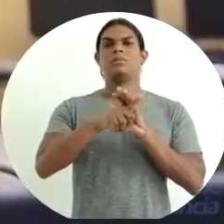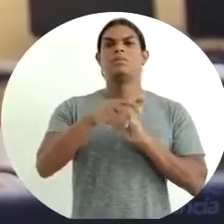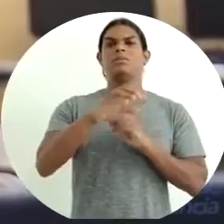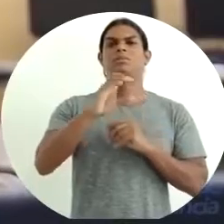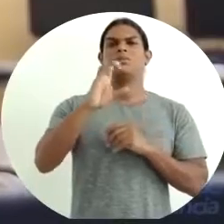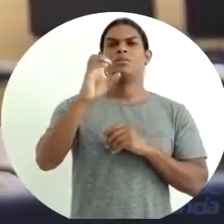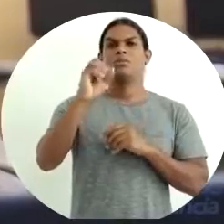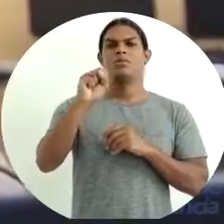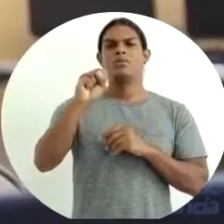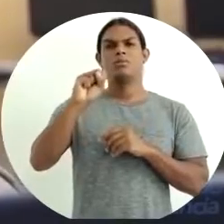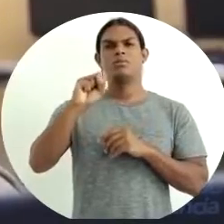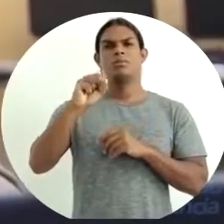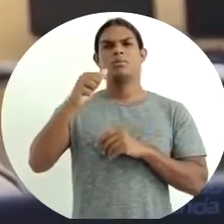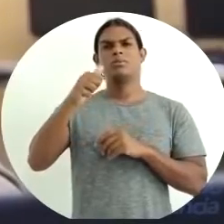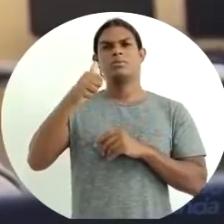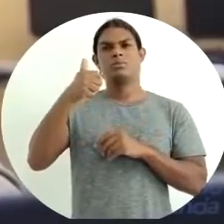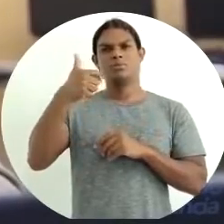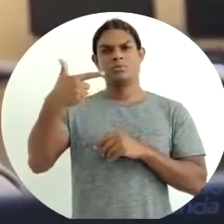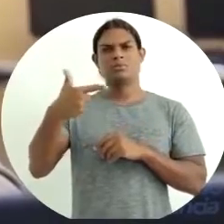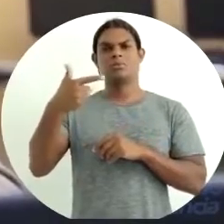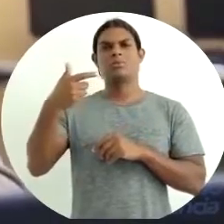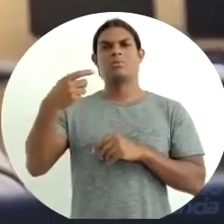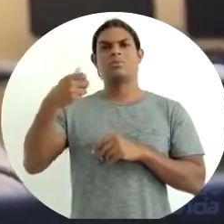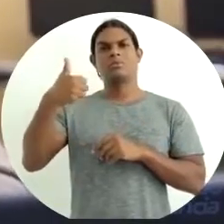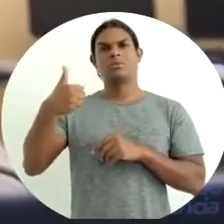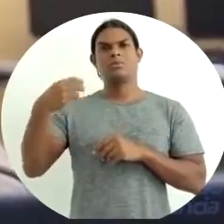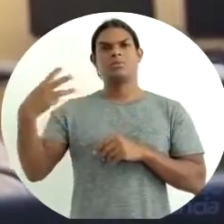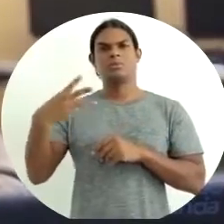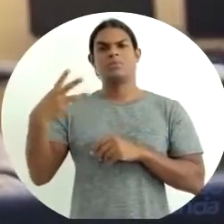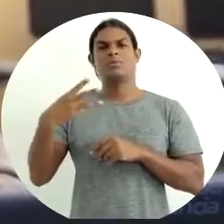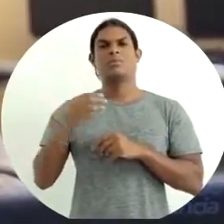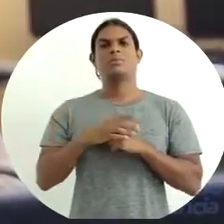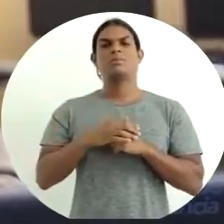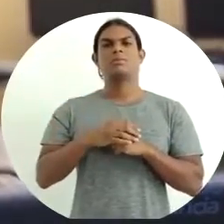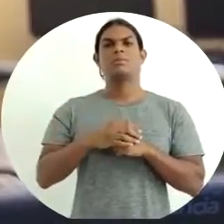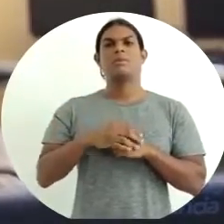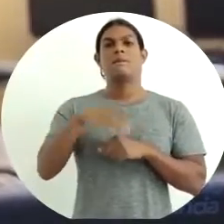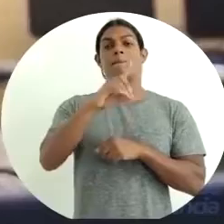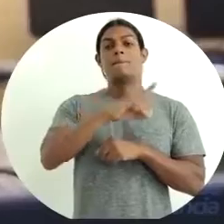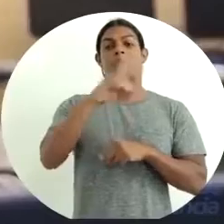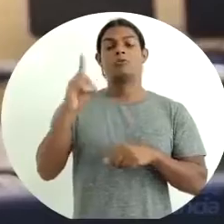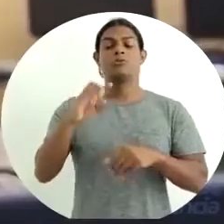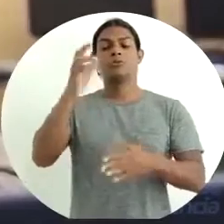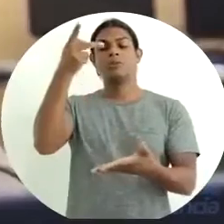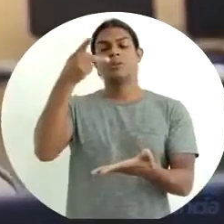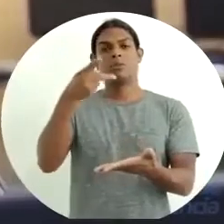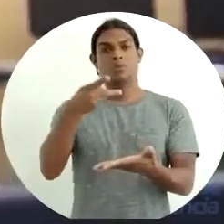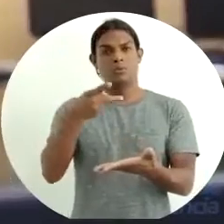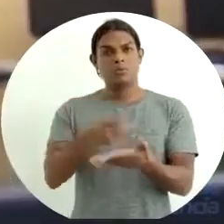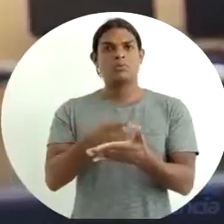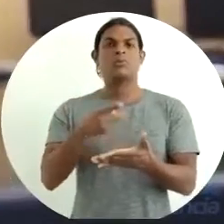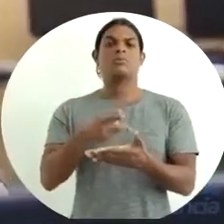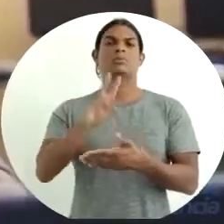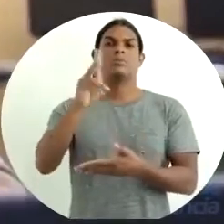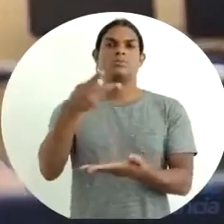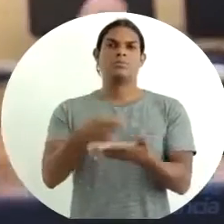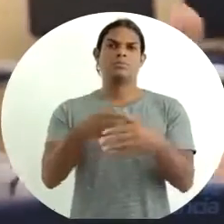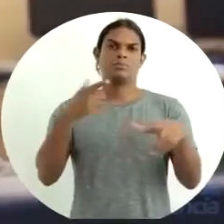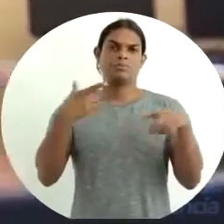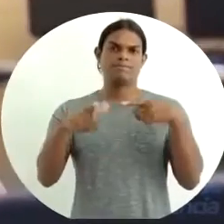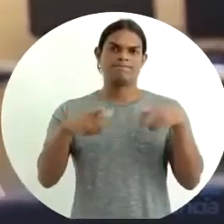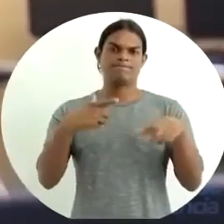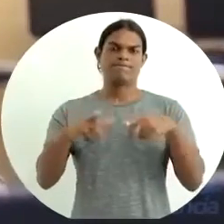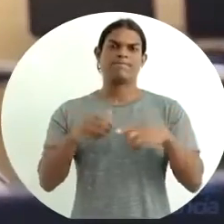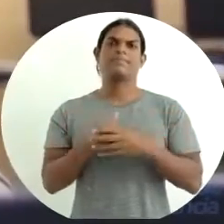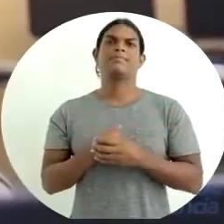o início da incapacidade laborativa. É a data exatamente que o acidente ocorreu, que